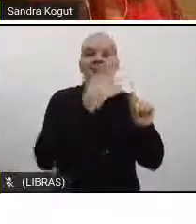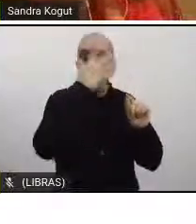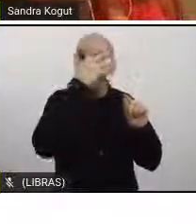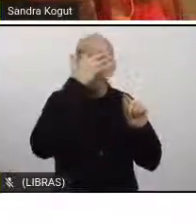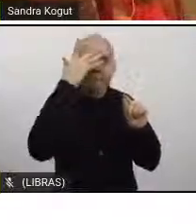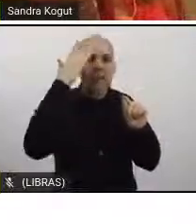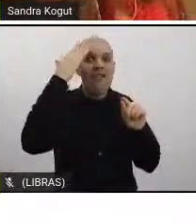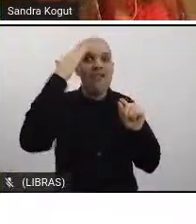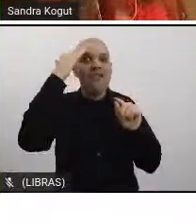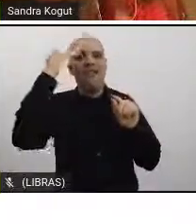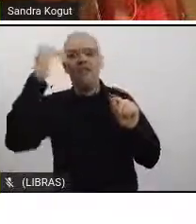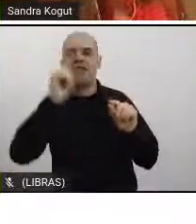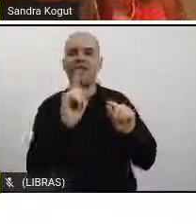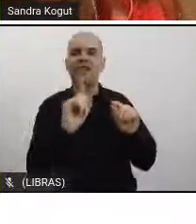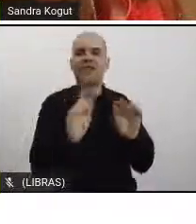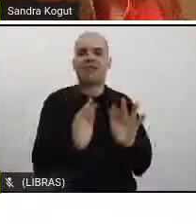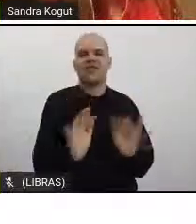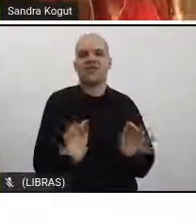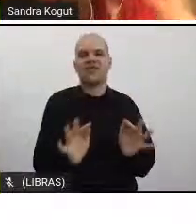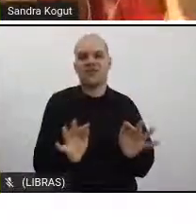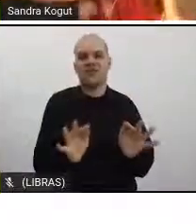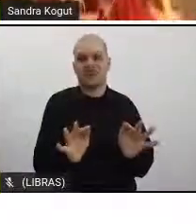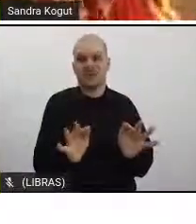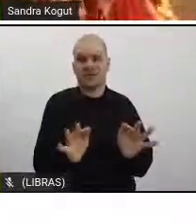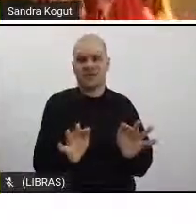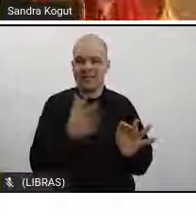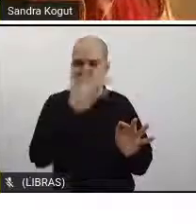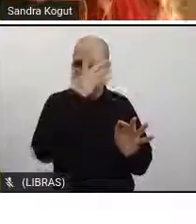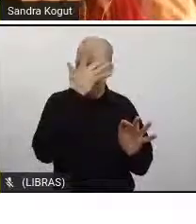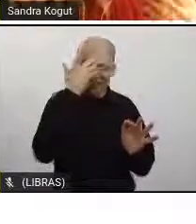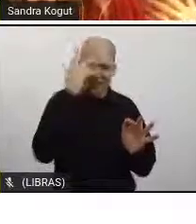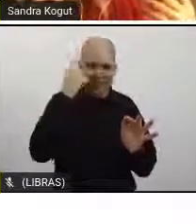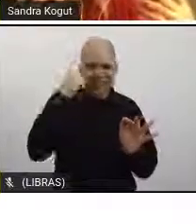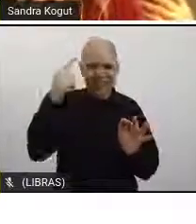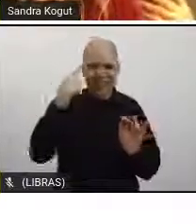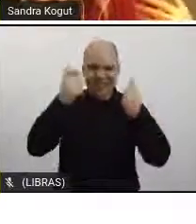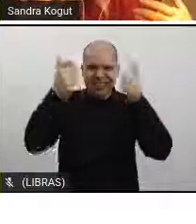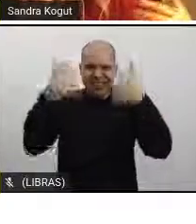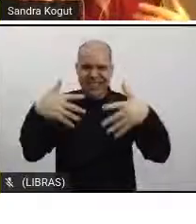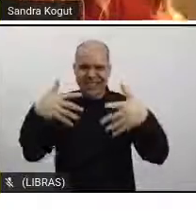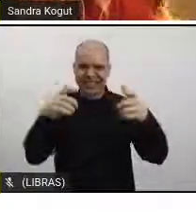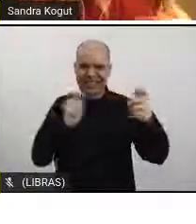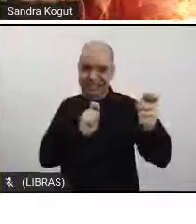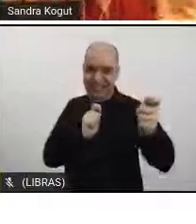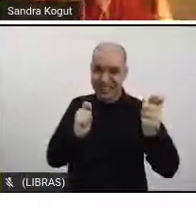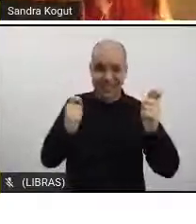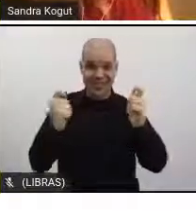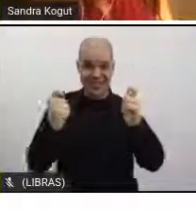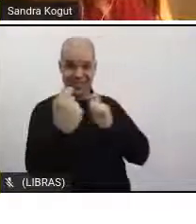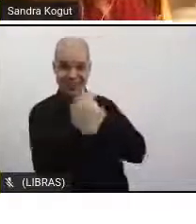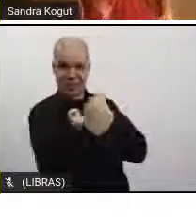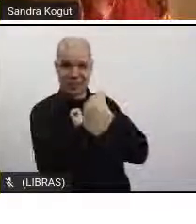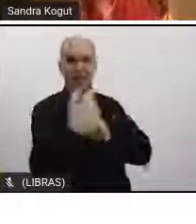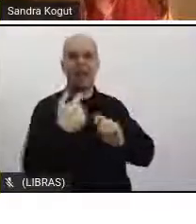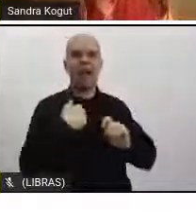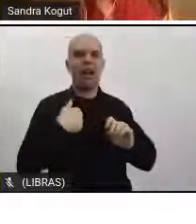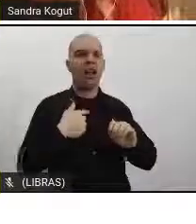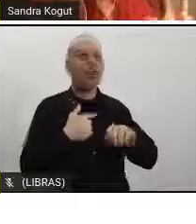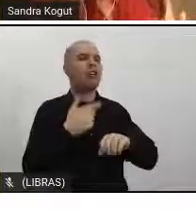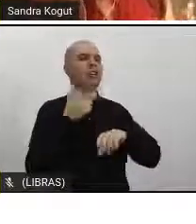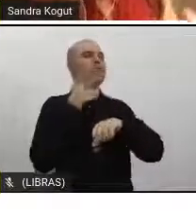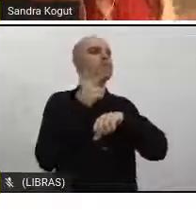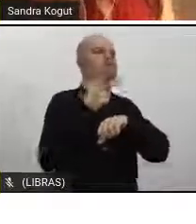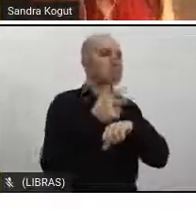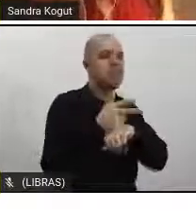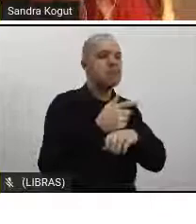falei sobre isso nas cabines, né? Que era uma ideia de inverter, da pessoa que está sendo filmada virar o dono da bola e